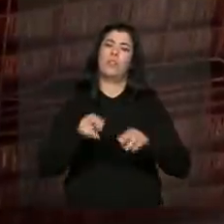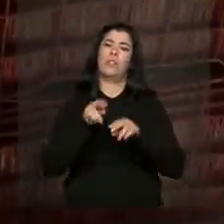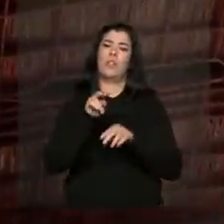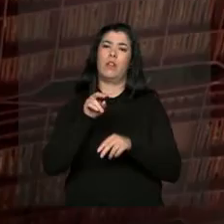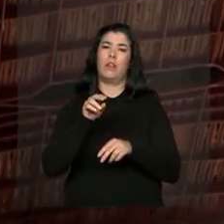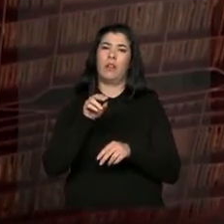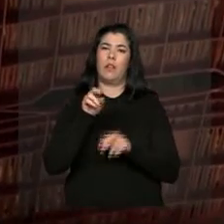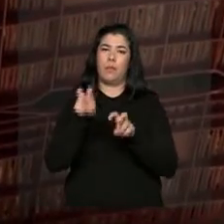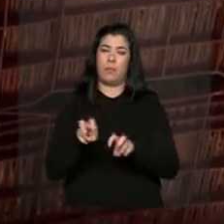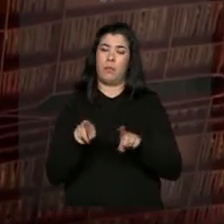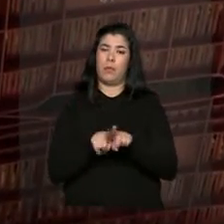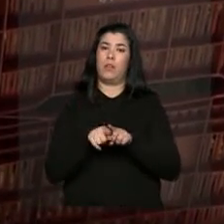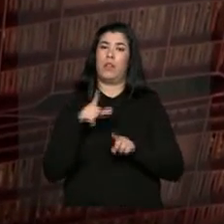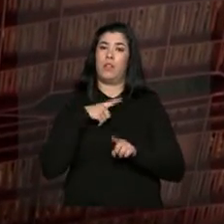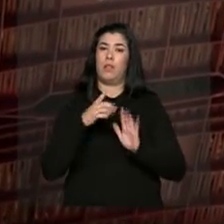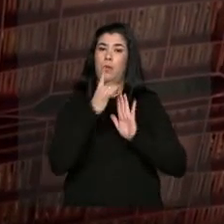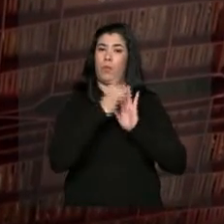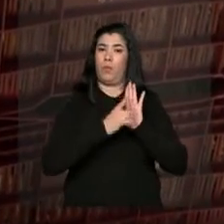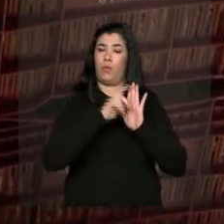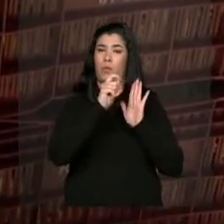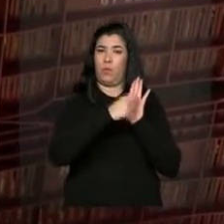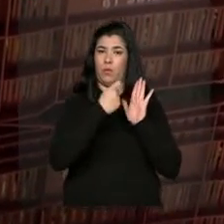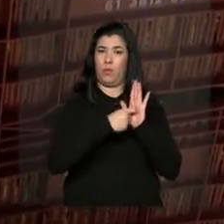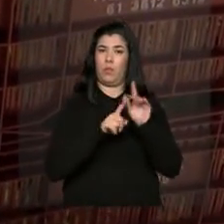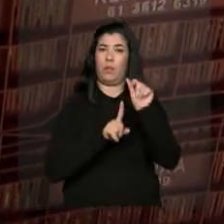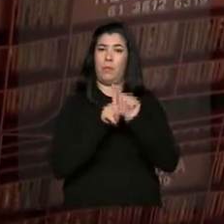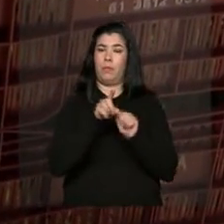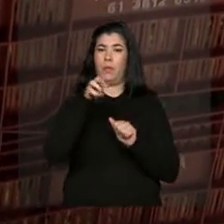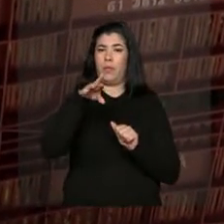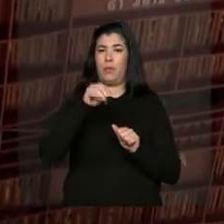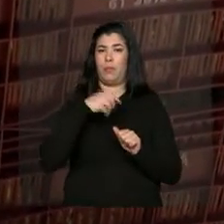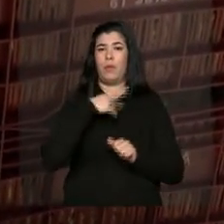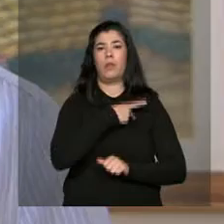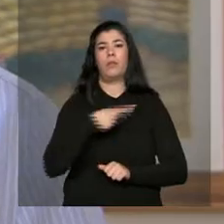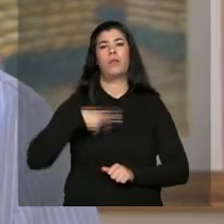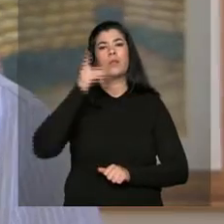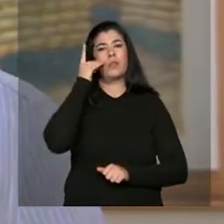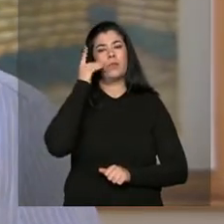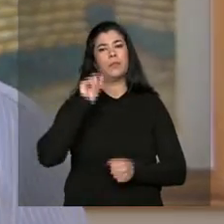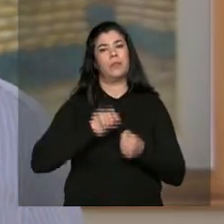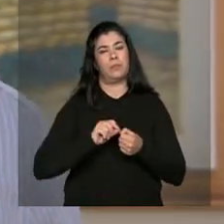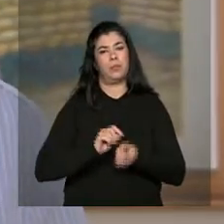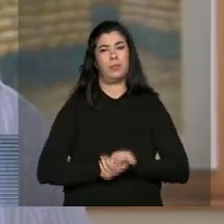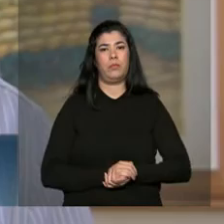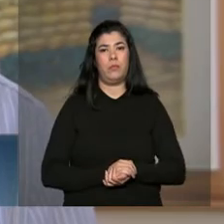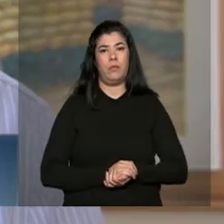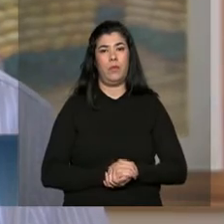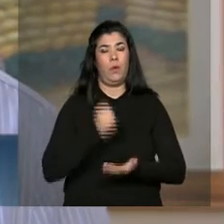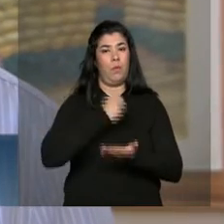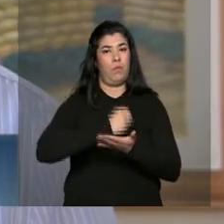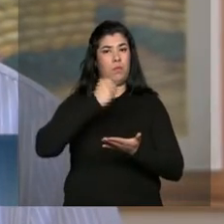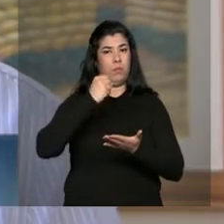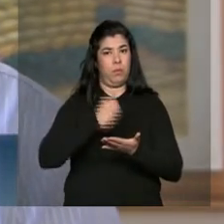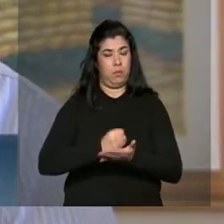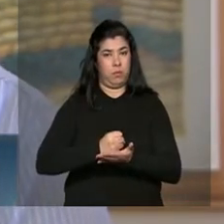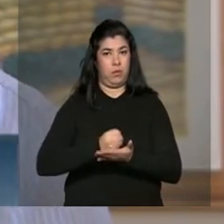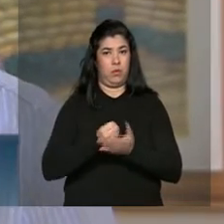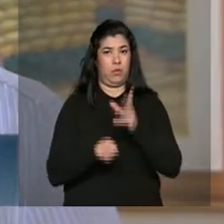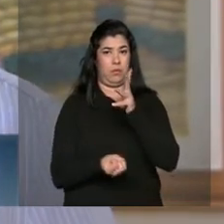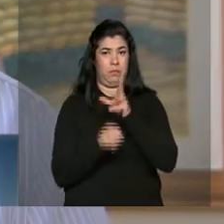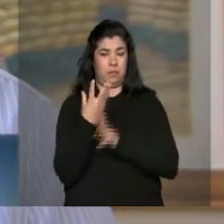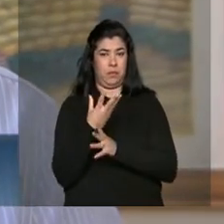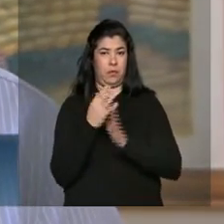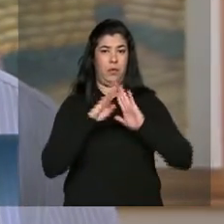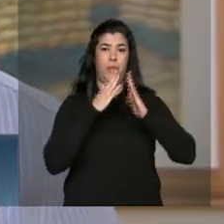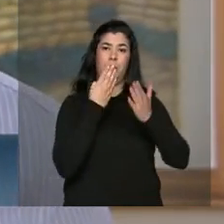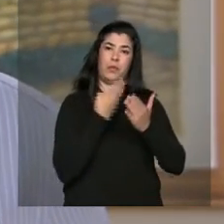É o que determina um decreto assinado em maio pela presidenta Dilma Rousseff. Os produtos que foram contratados, seja pela